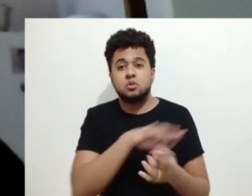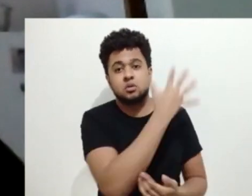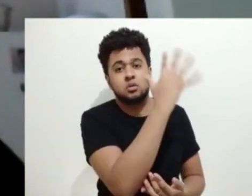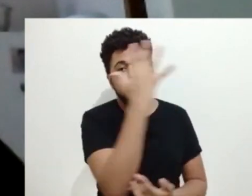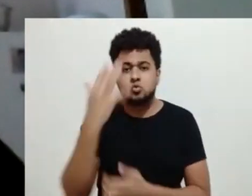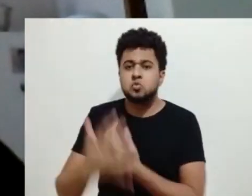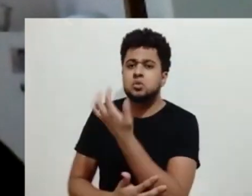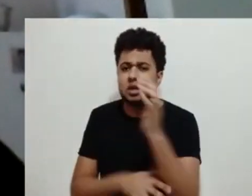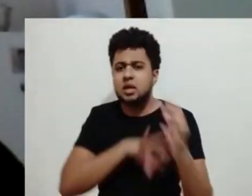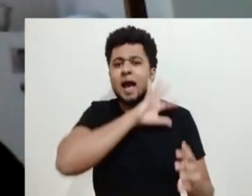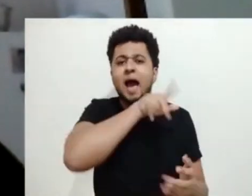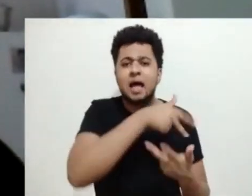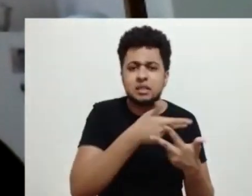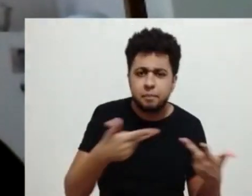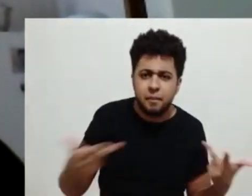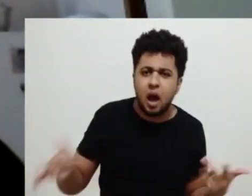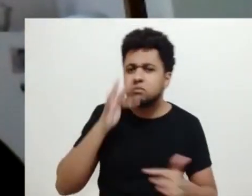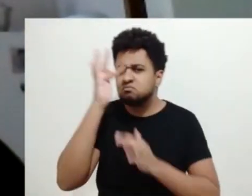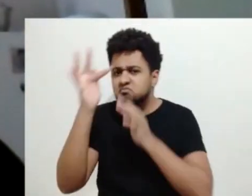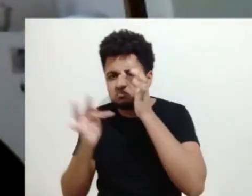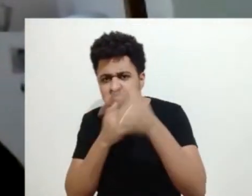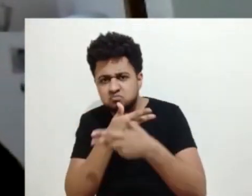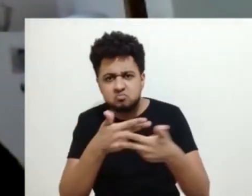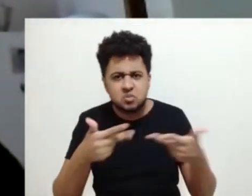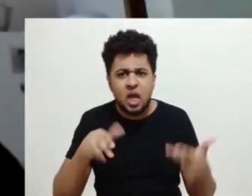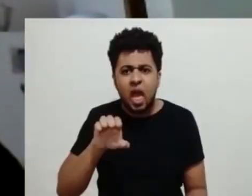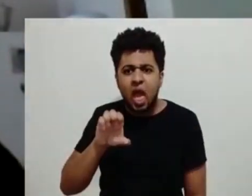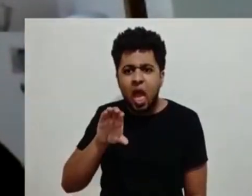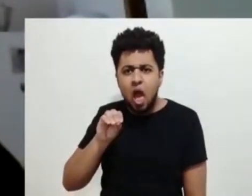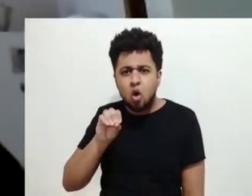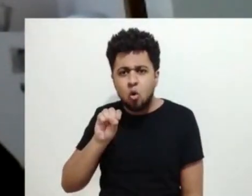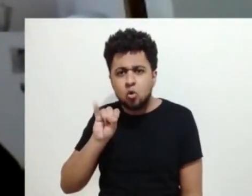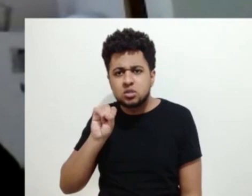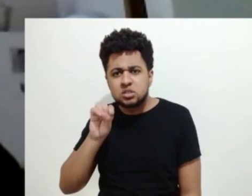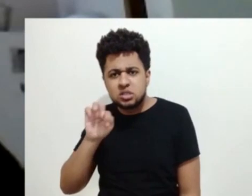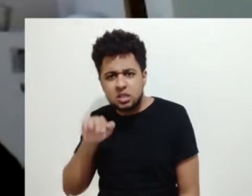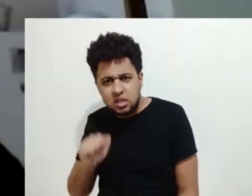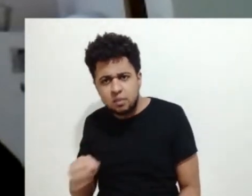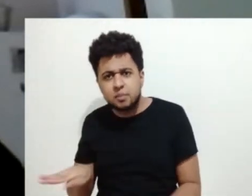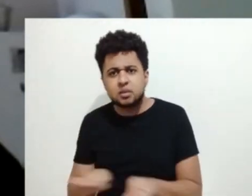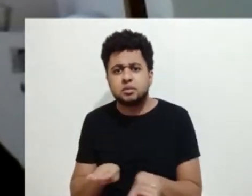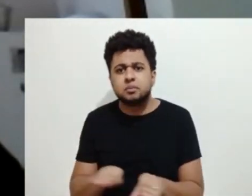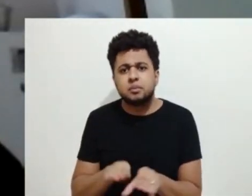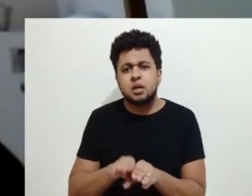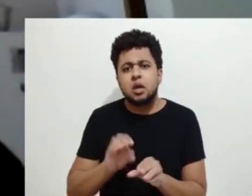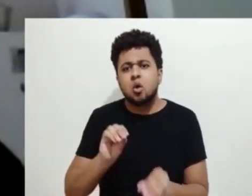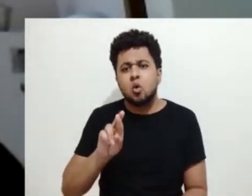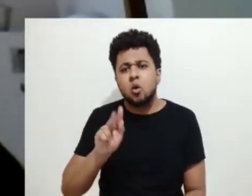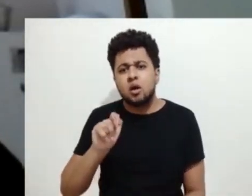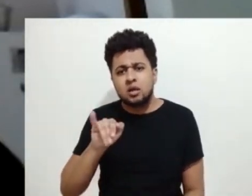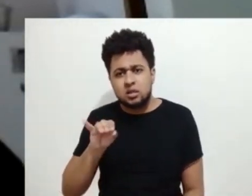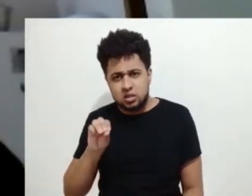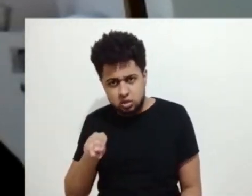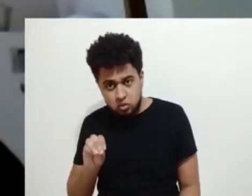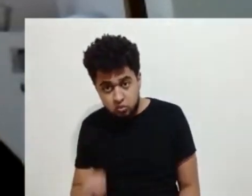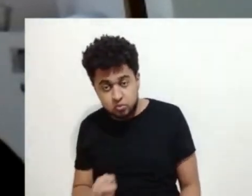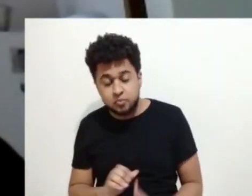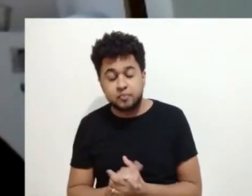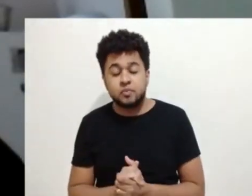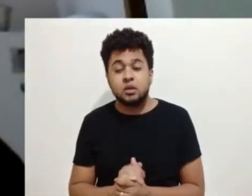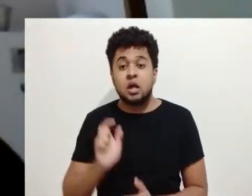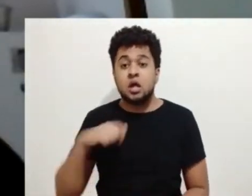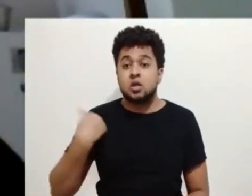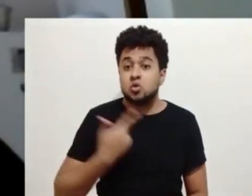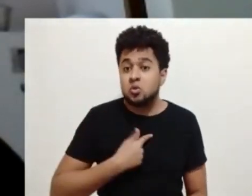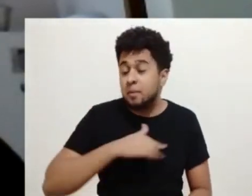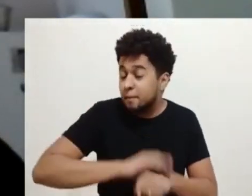nosso destino nesse planeta é absolutamente ligado ao destino da natureza, dos animais, das plantas, dos ecossistemas e